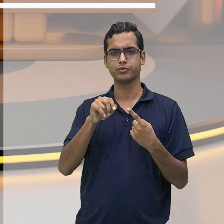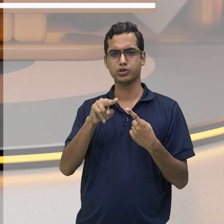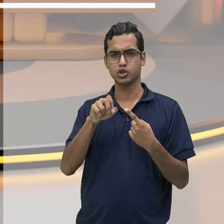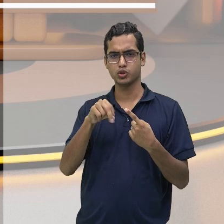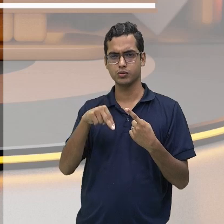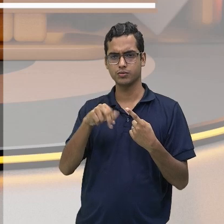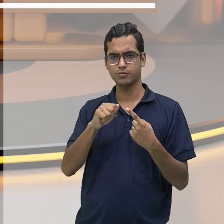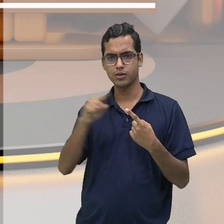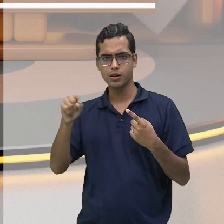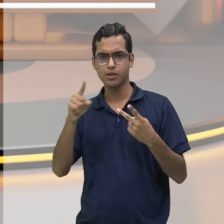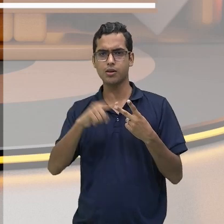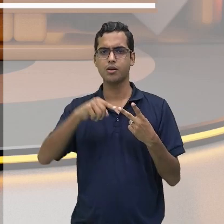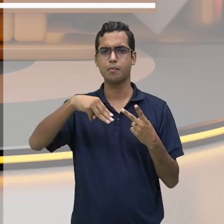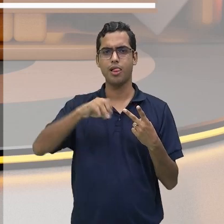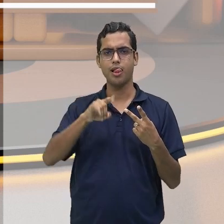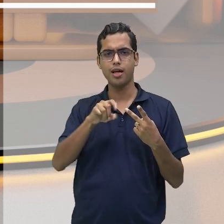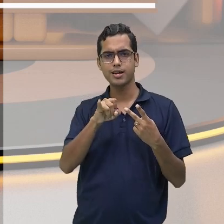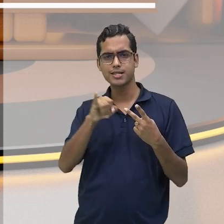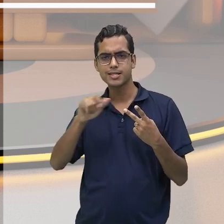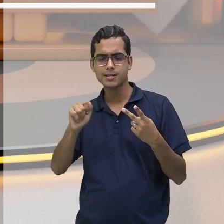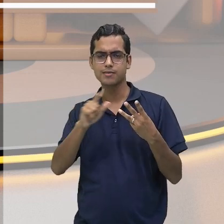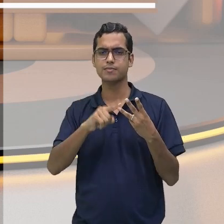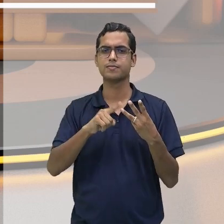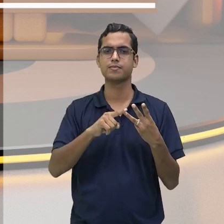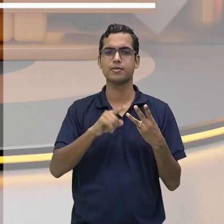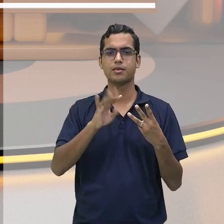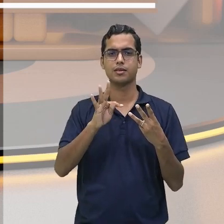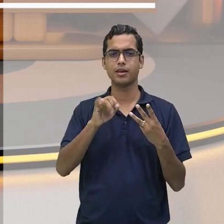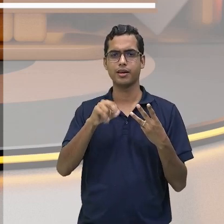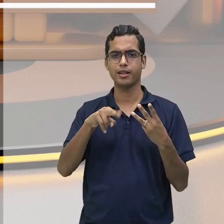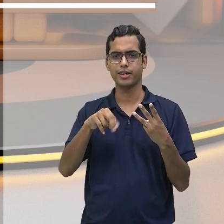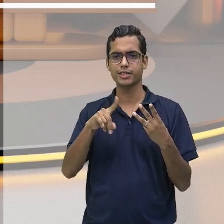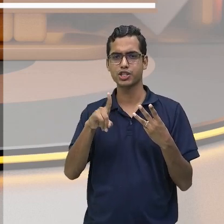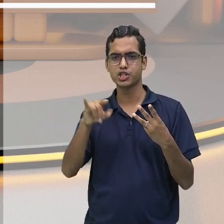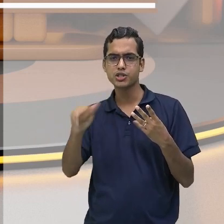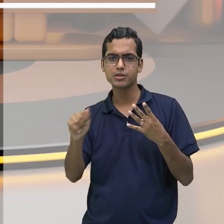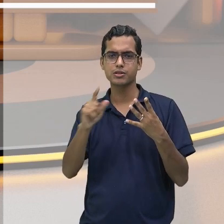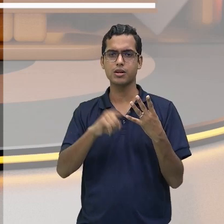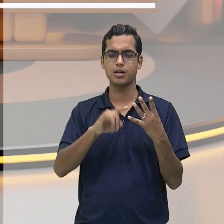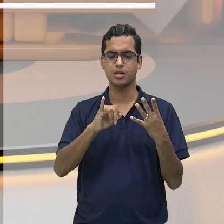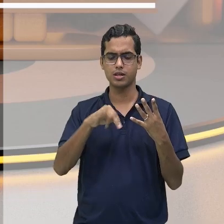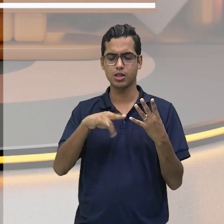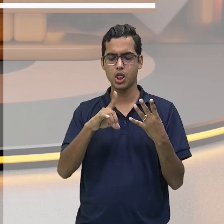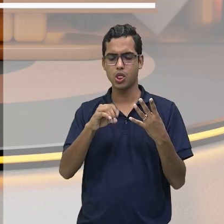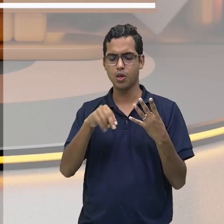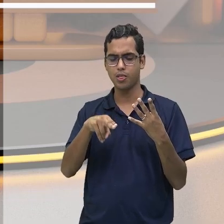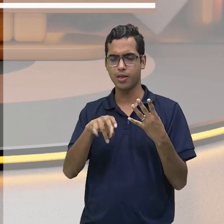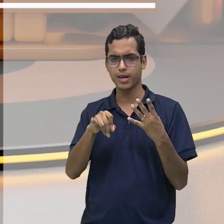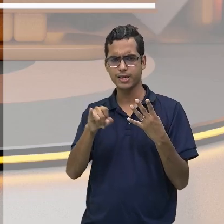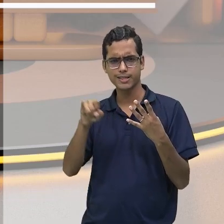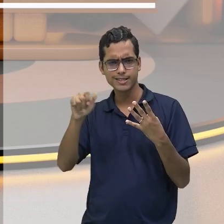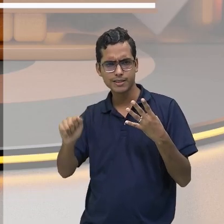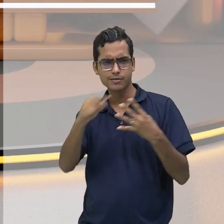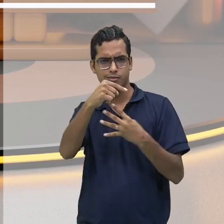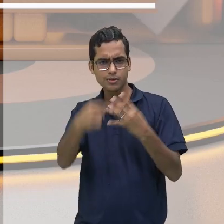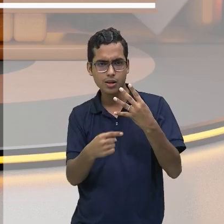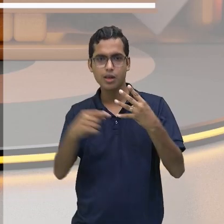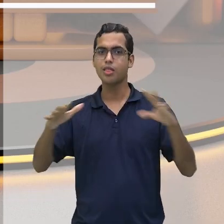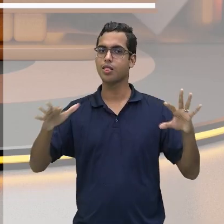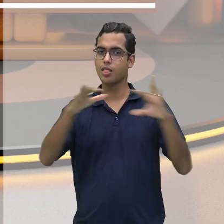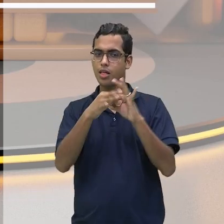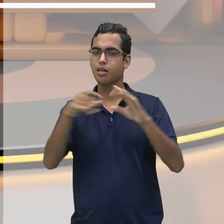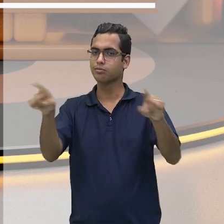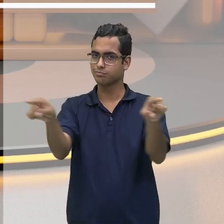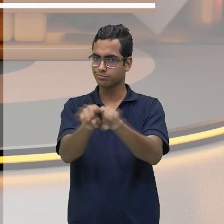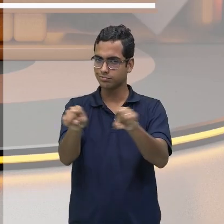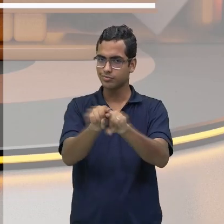as Filipinas, a Malásia e a Indonésia também vão se juntar e também trabalhar ali